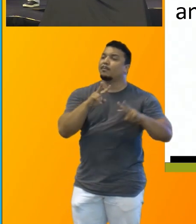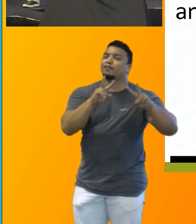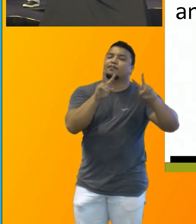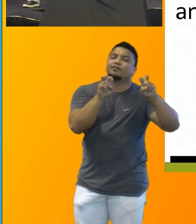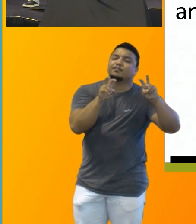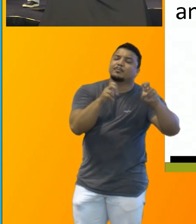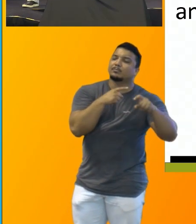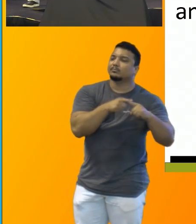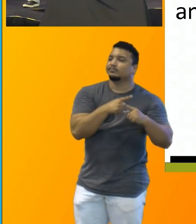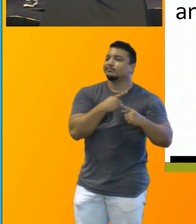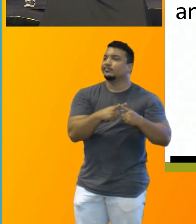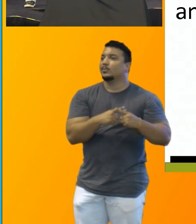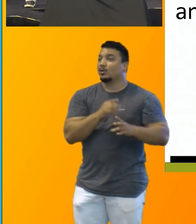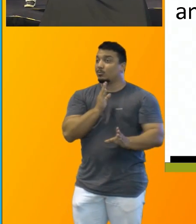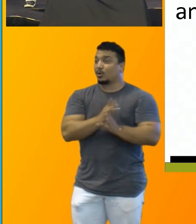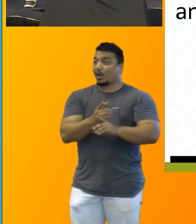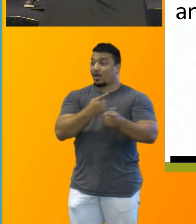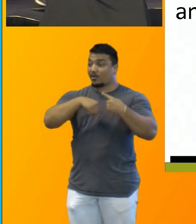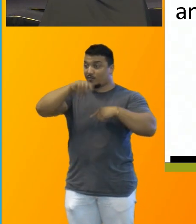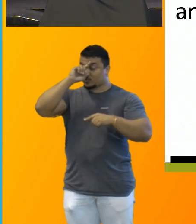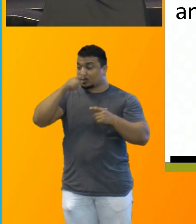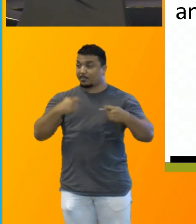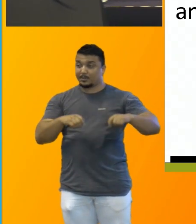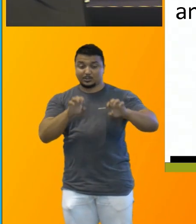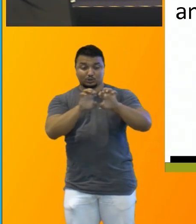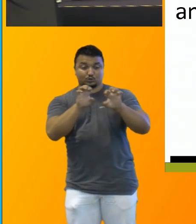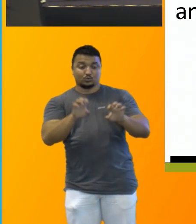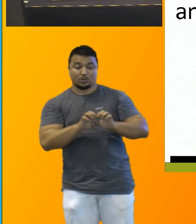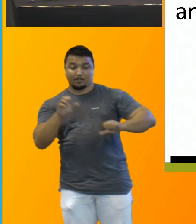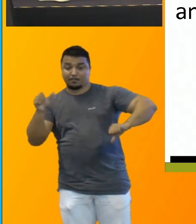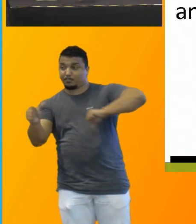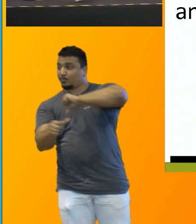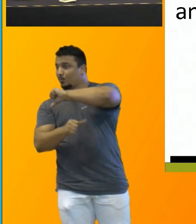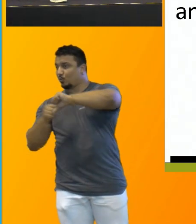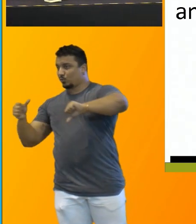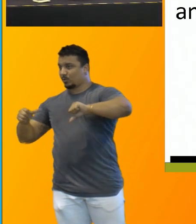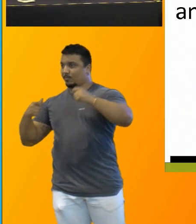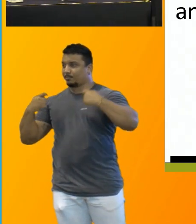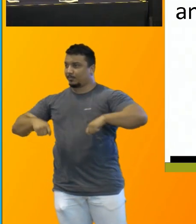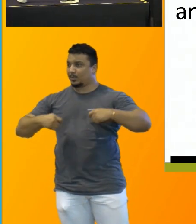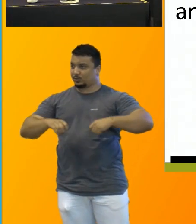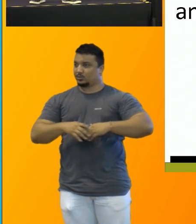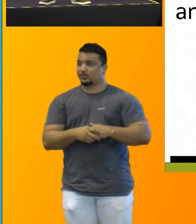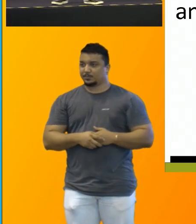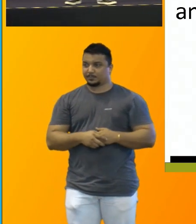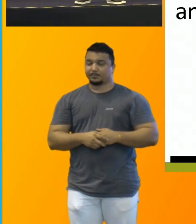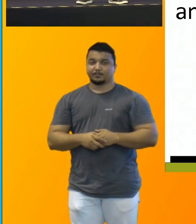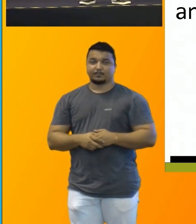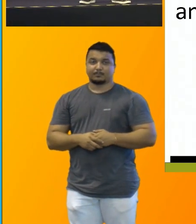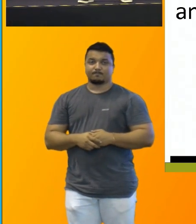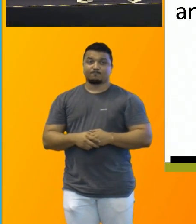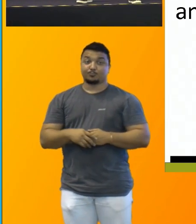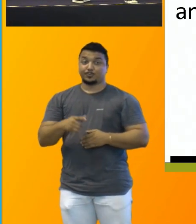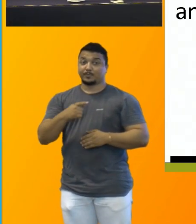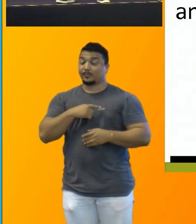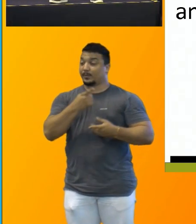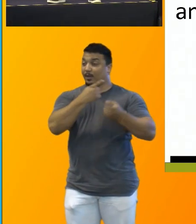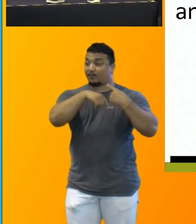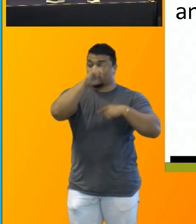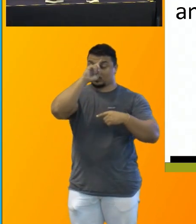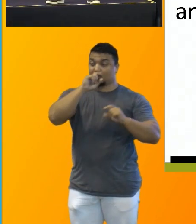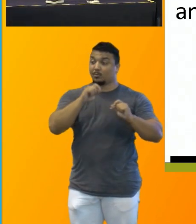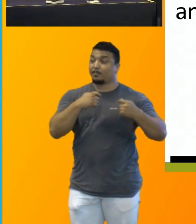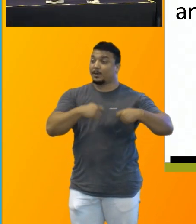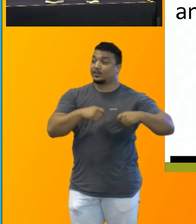quê? Porque para ser revolução tem que mudar a estrutura. Diga comigo, para ser uma revolução tem que mudar o